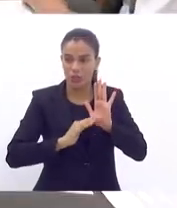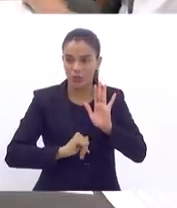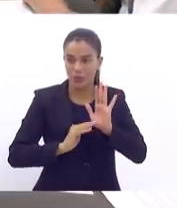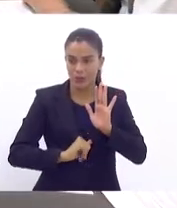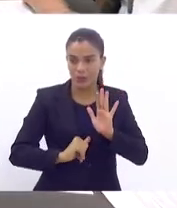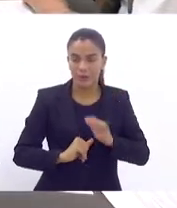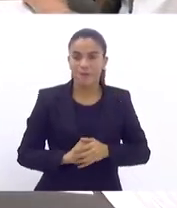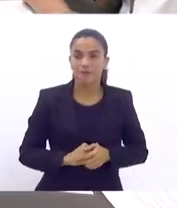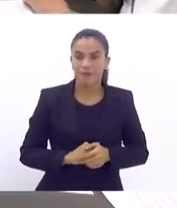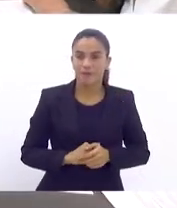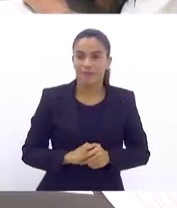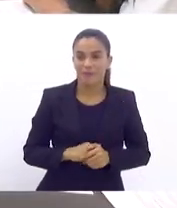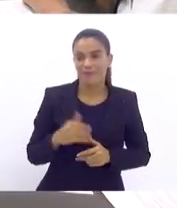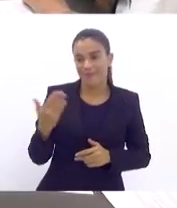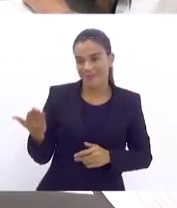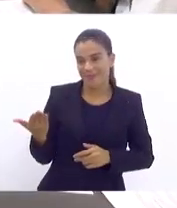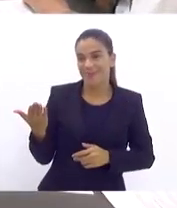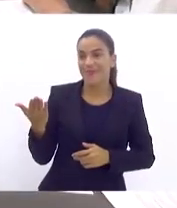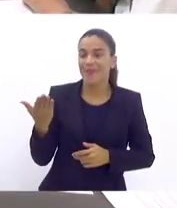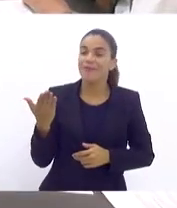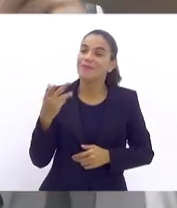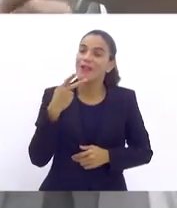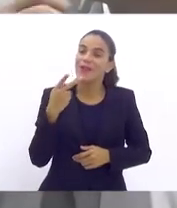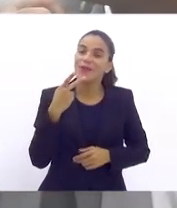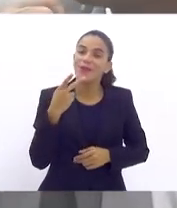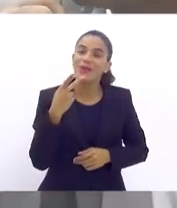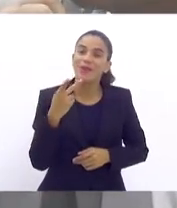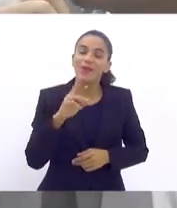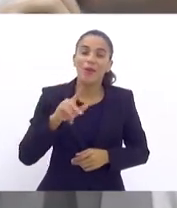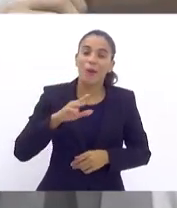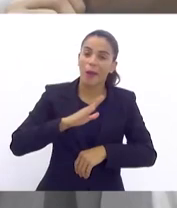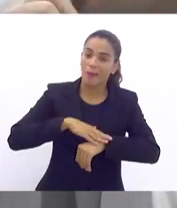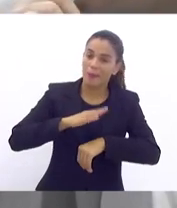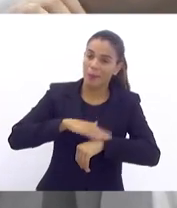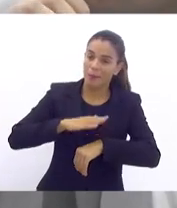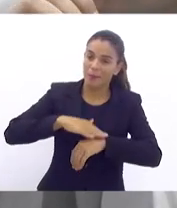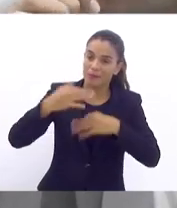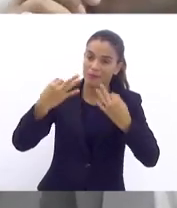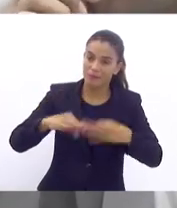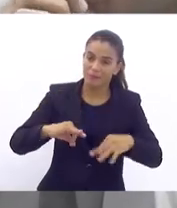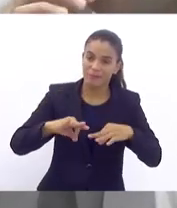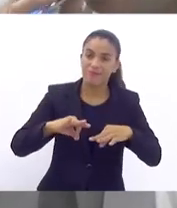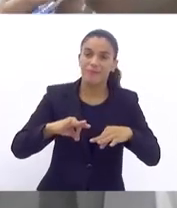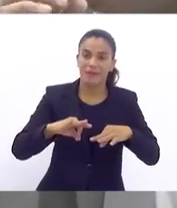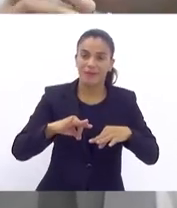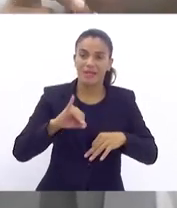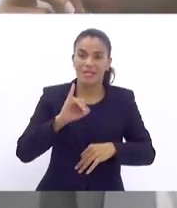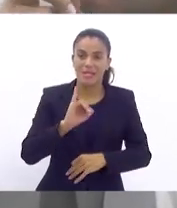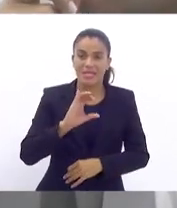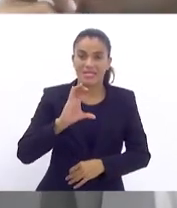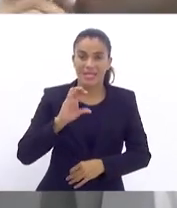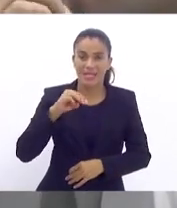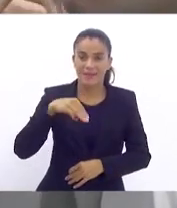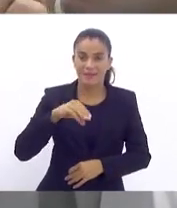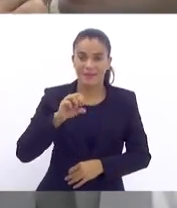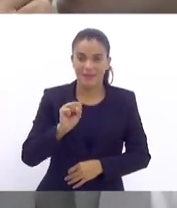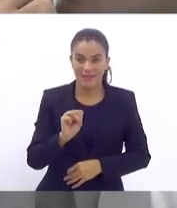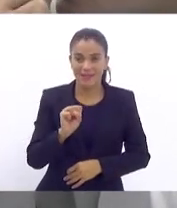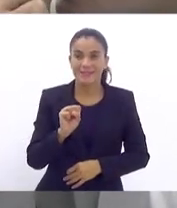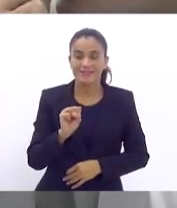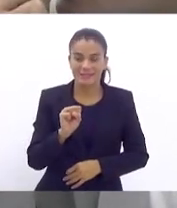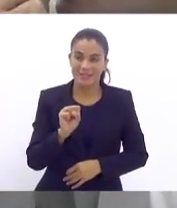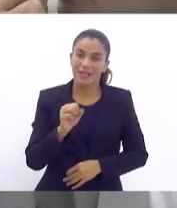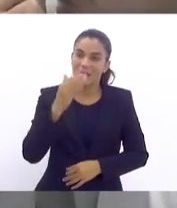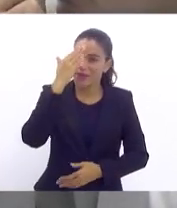Luiz mano ao lado de vossa excelência fez a menção de que não era um momento oportuno para discutirmos ICMS nesse momento também